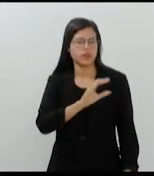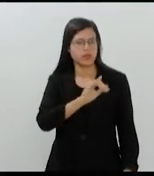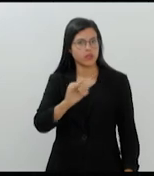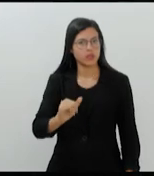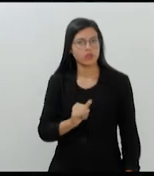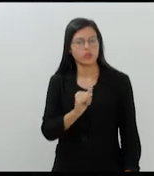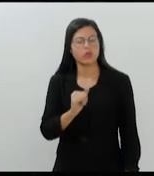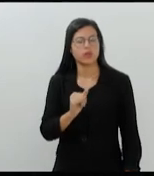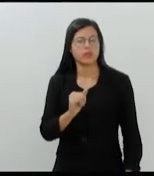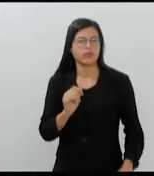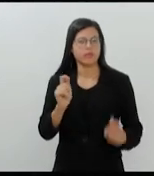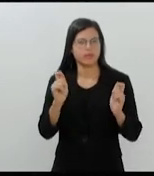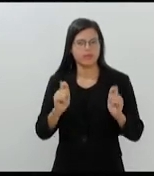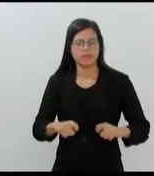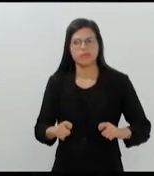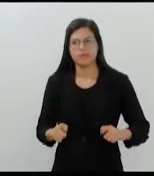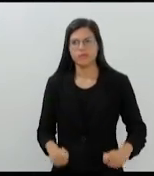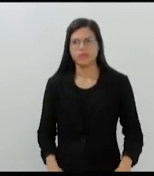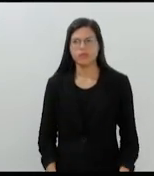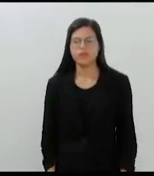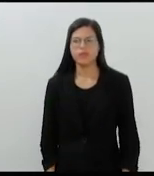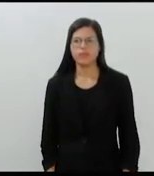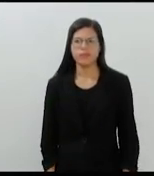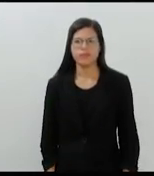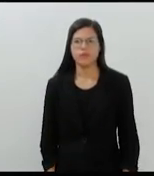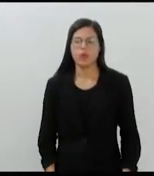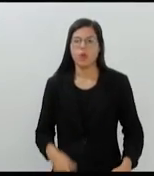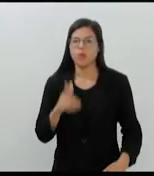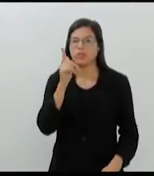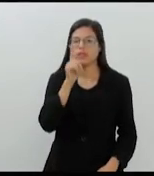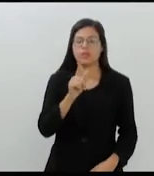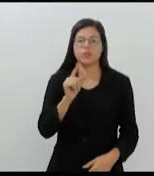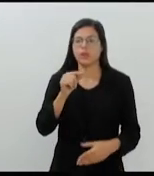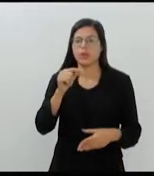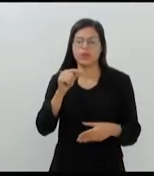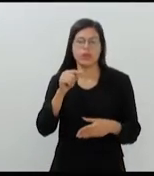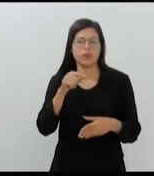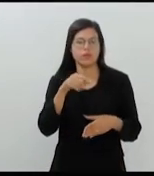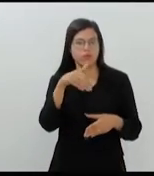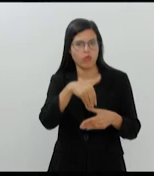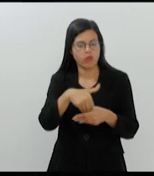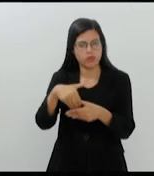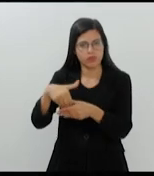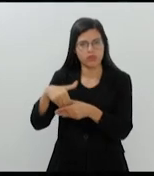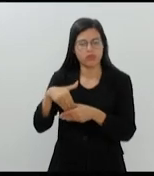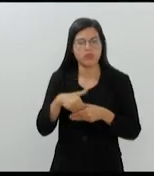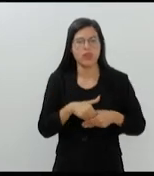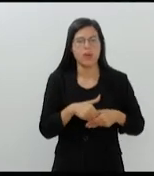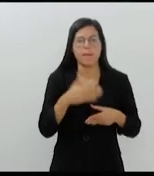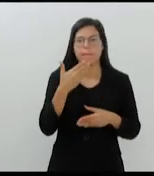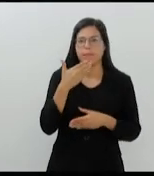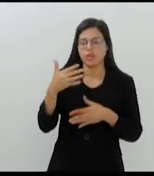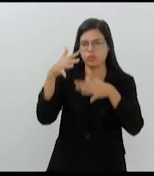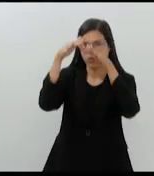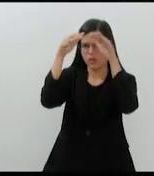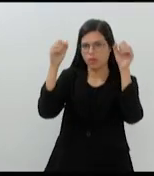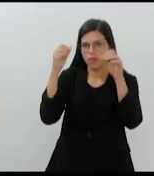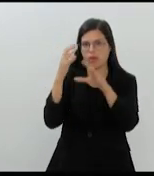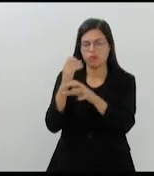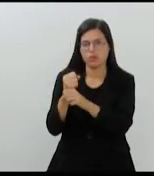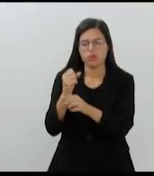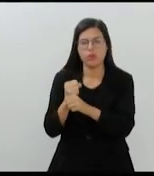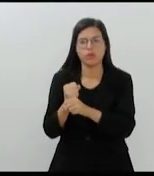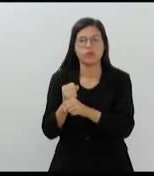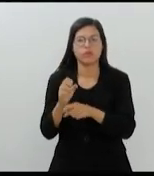pudesse, nessa questão de ordem, deliberar para solicitar ao Tribunal de Contas do Estado